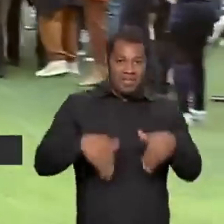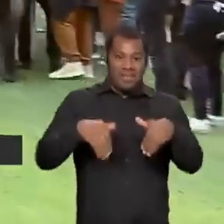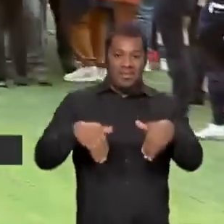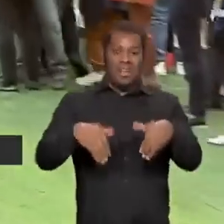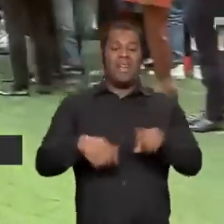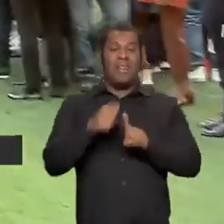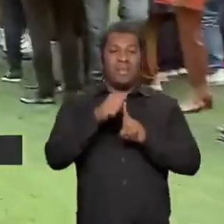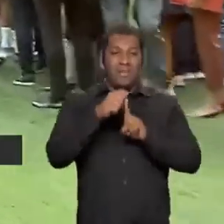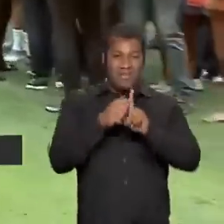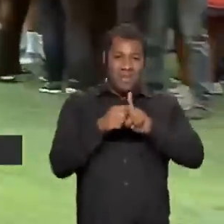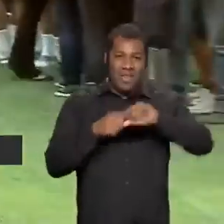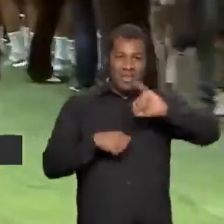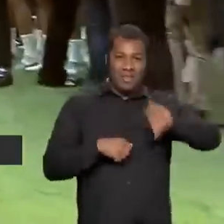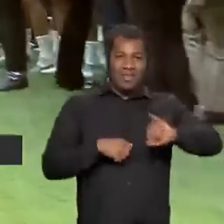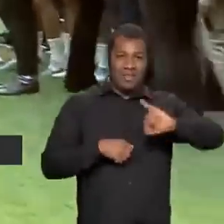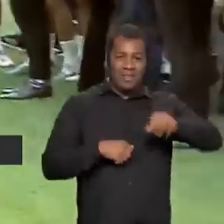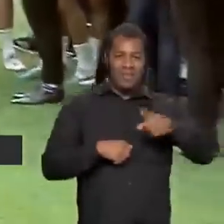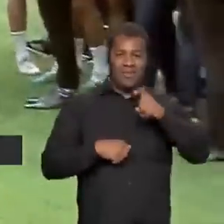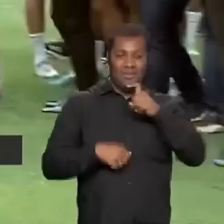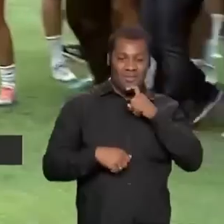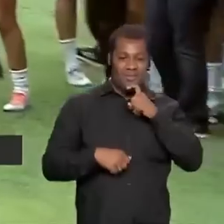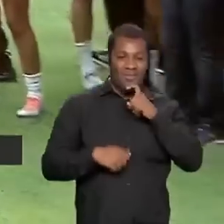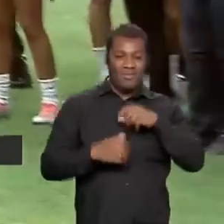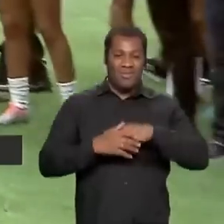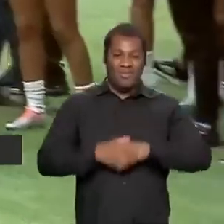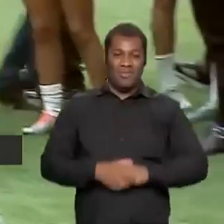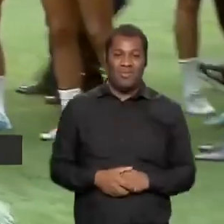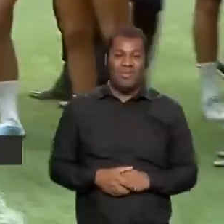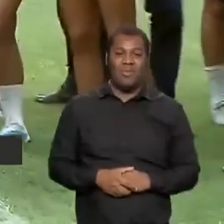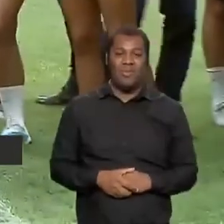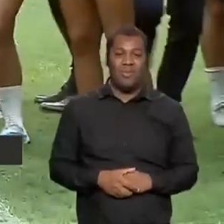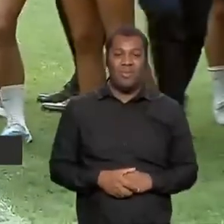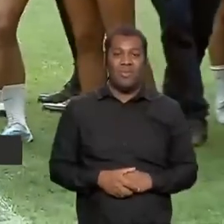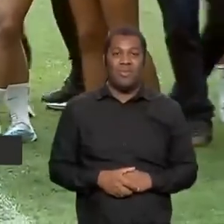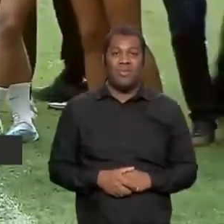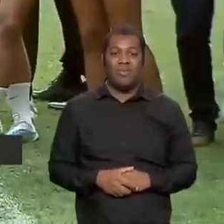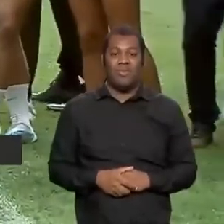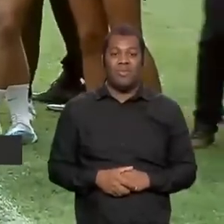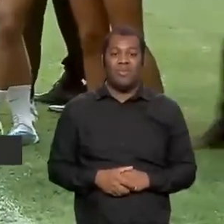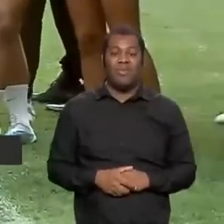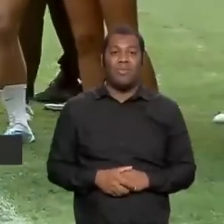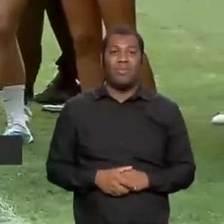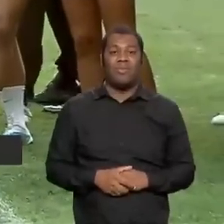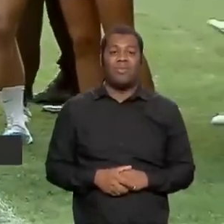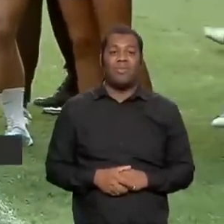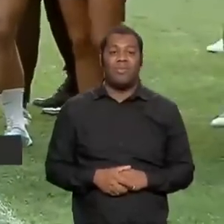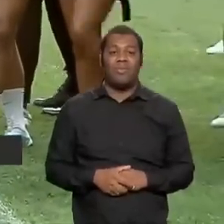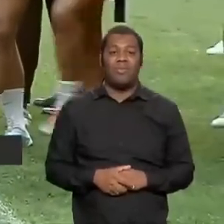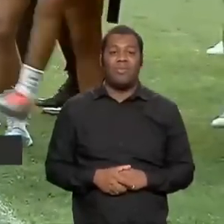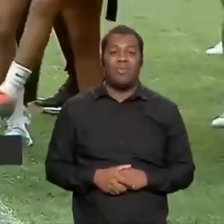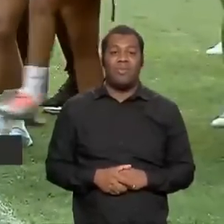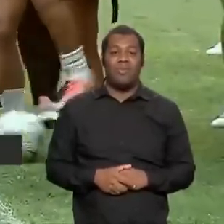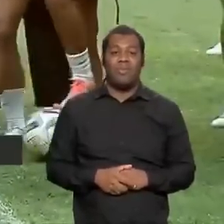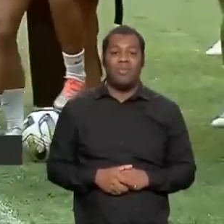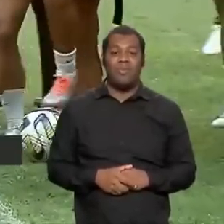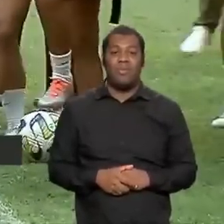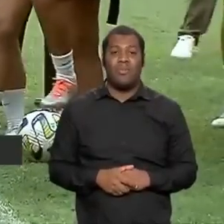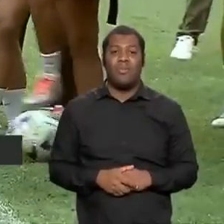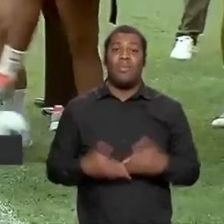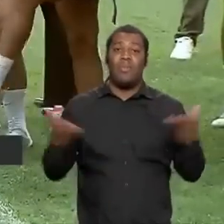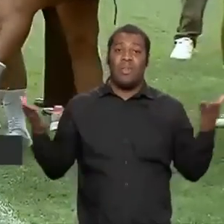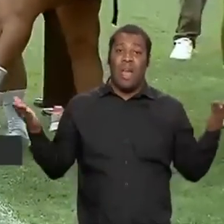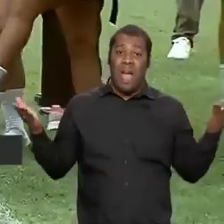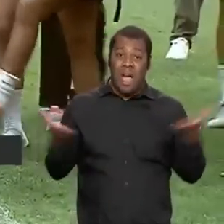julho. Meninas, só um minutinho aqui. Falar rapidamente aqui com vocês, vocês estão se preparando. Atenção, agora fala